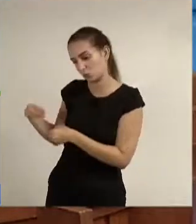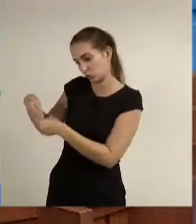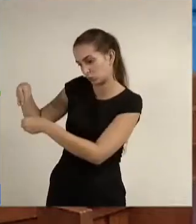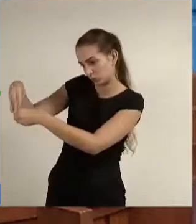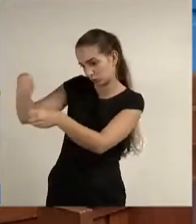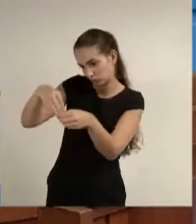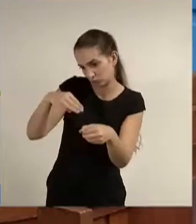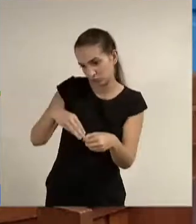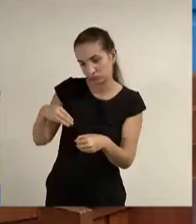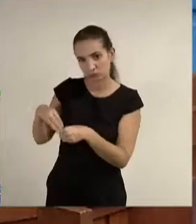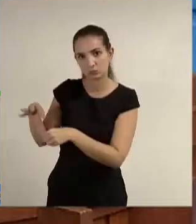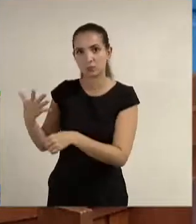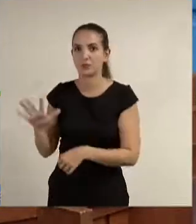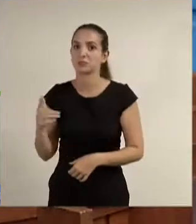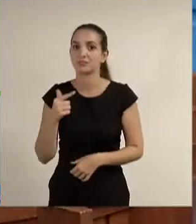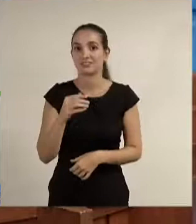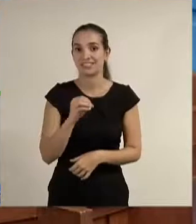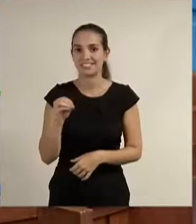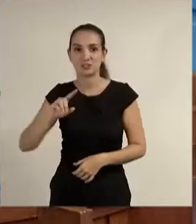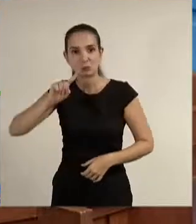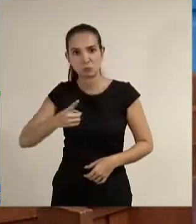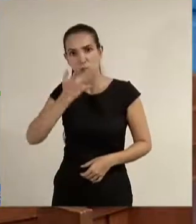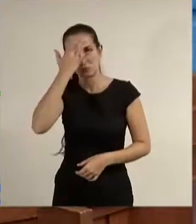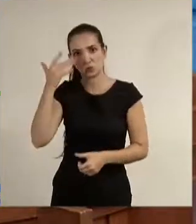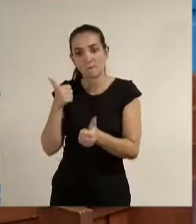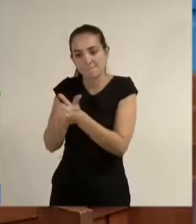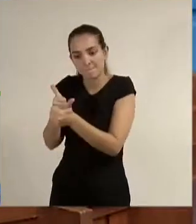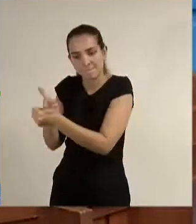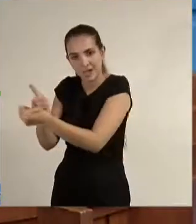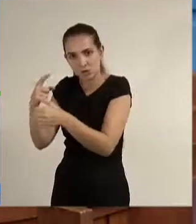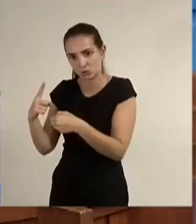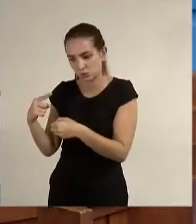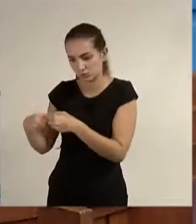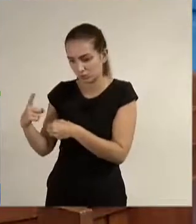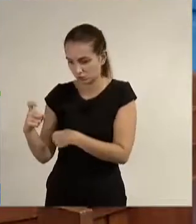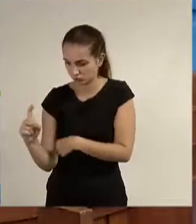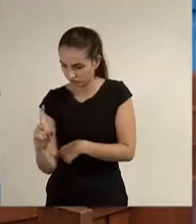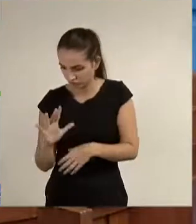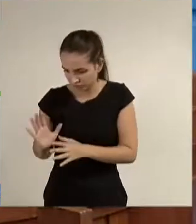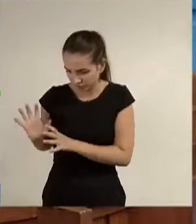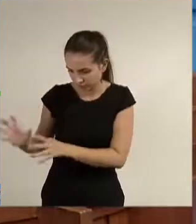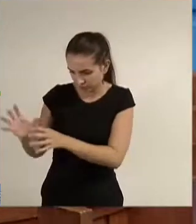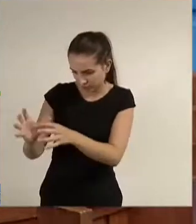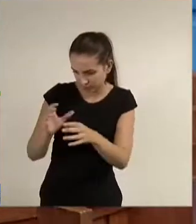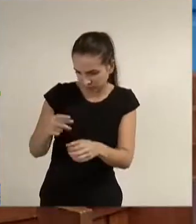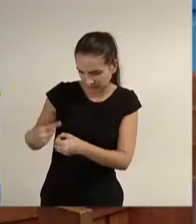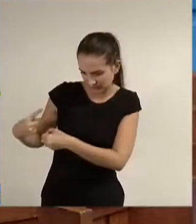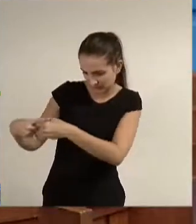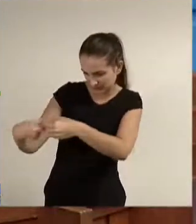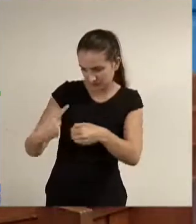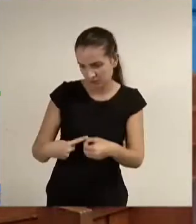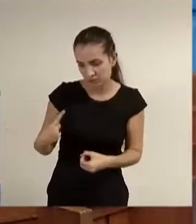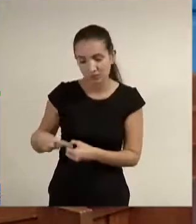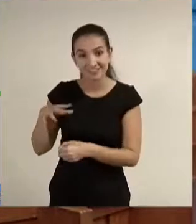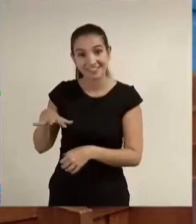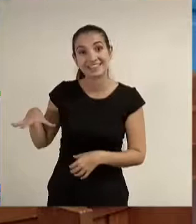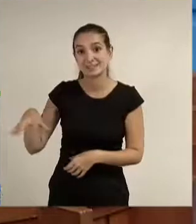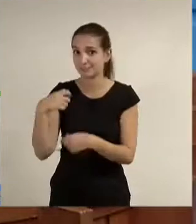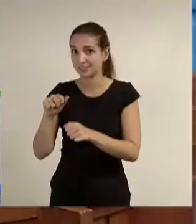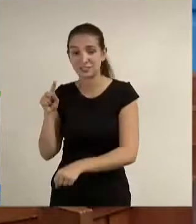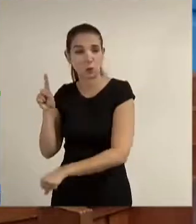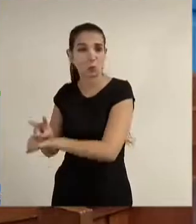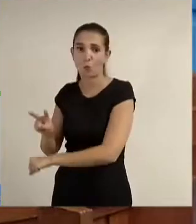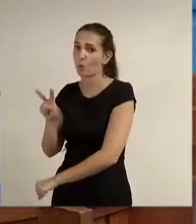mil habitantes. Lá mesmo, nesse local, existem problemas viários que precisam